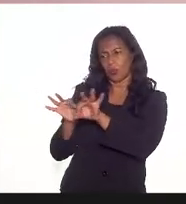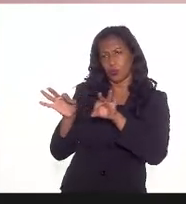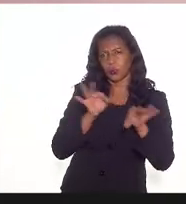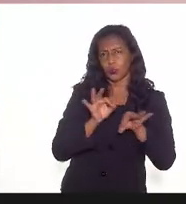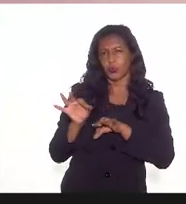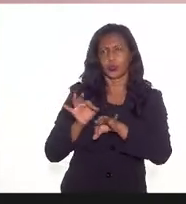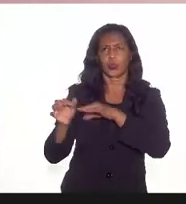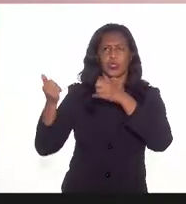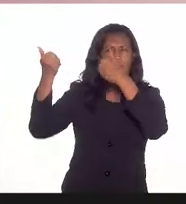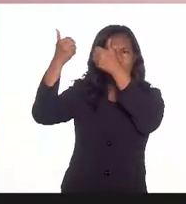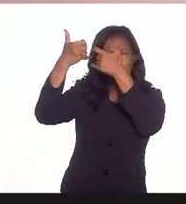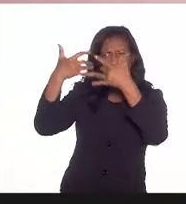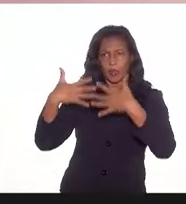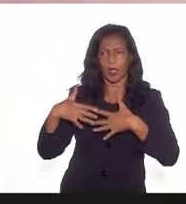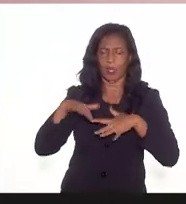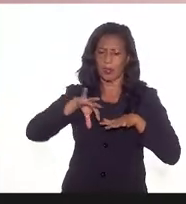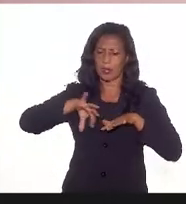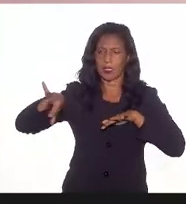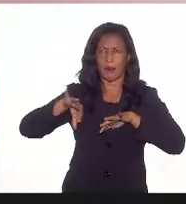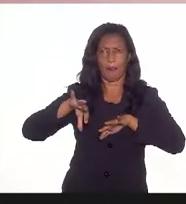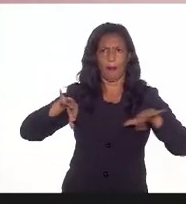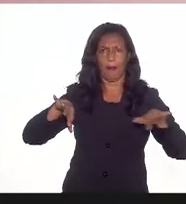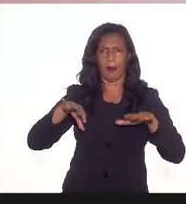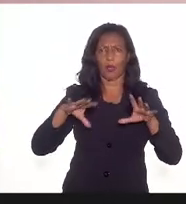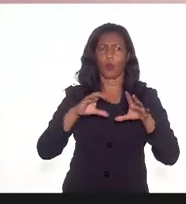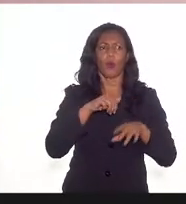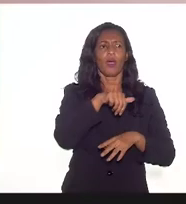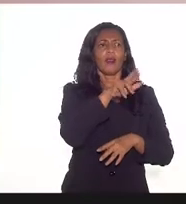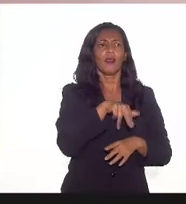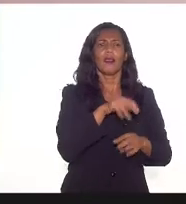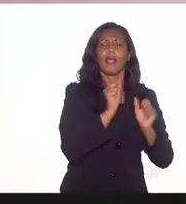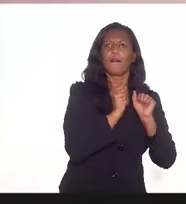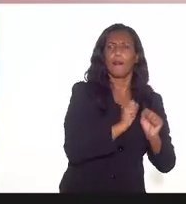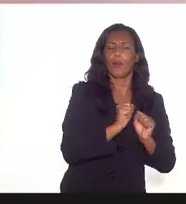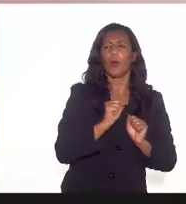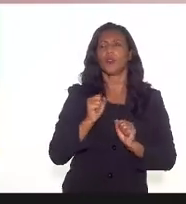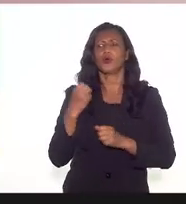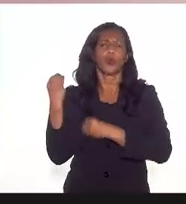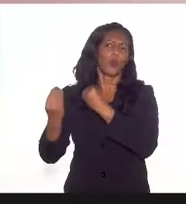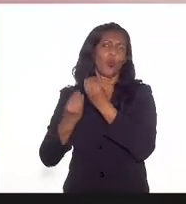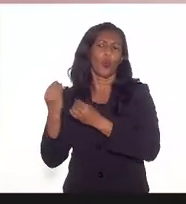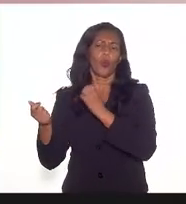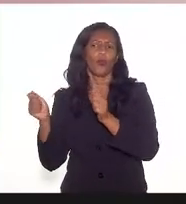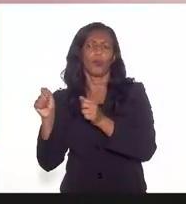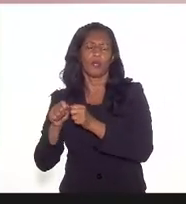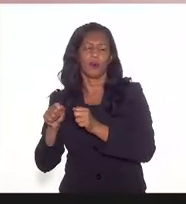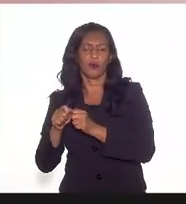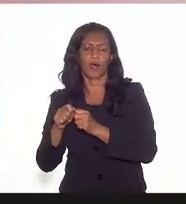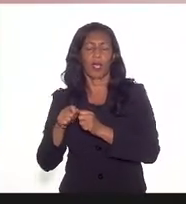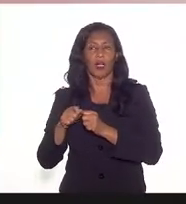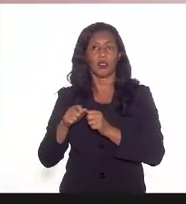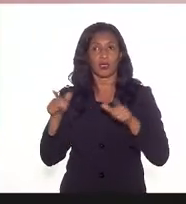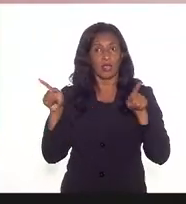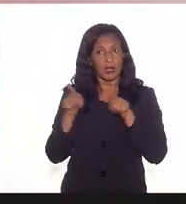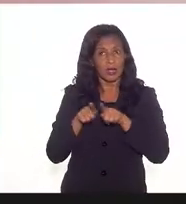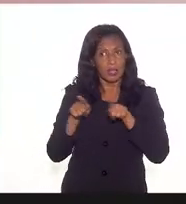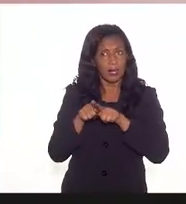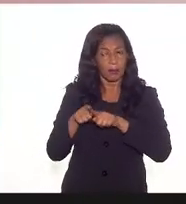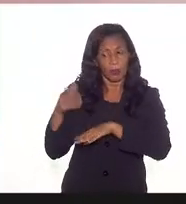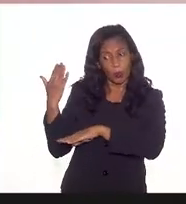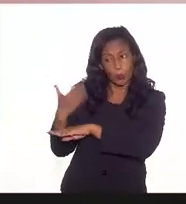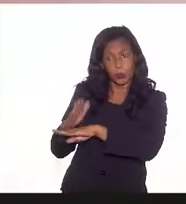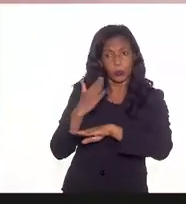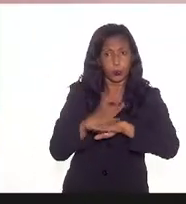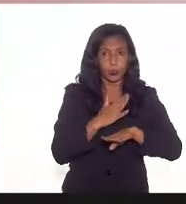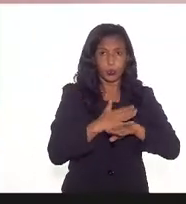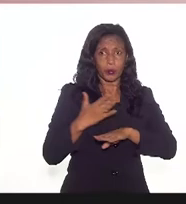que a gente separou por segmentos, quem pode, quais são as condições. E também a gente está treinando, como eu falei, esses